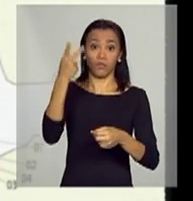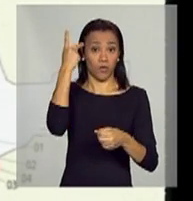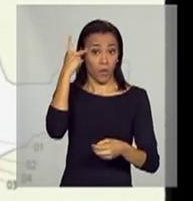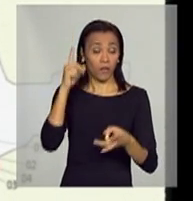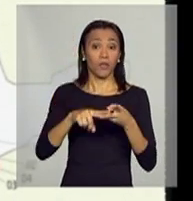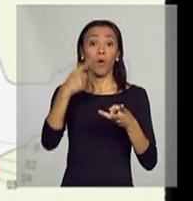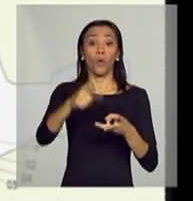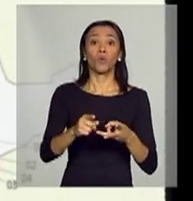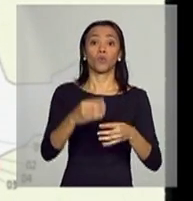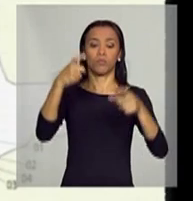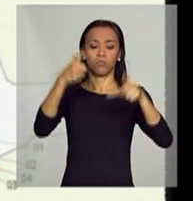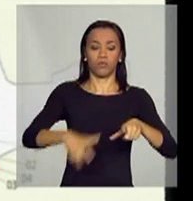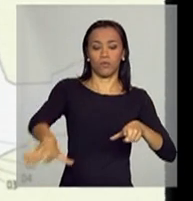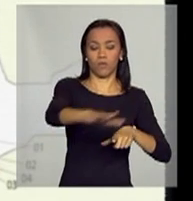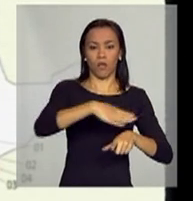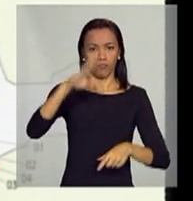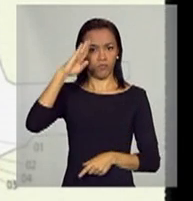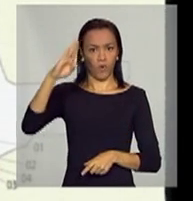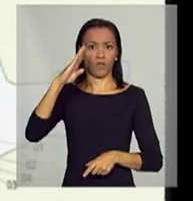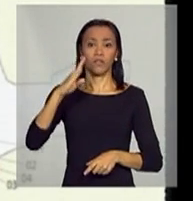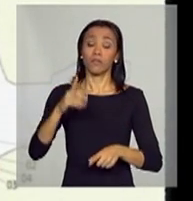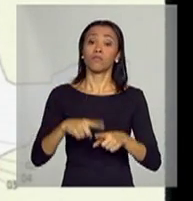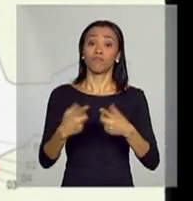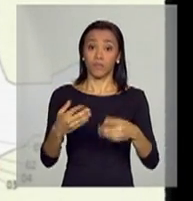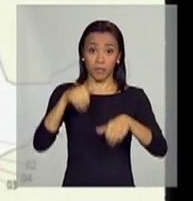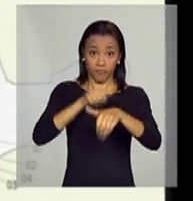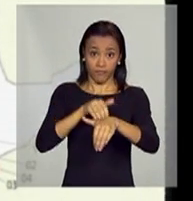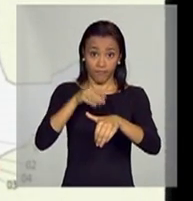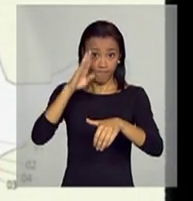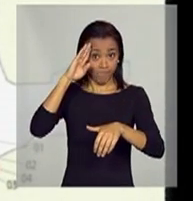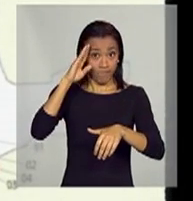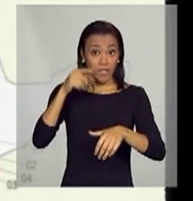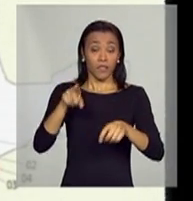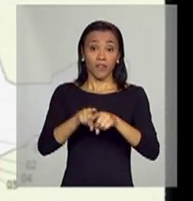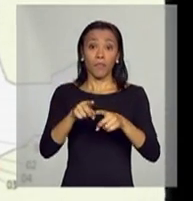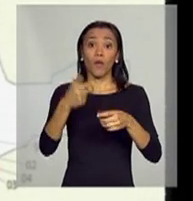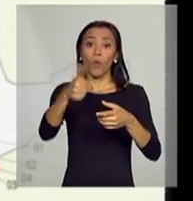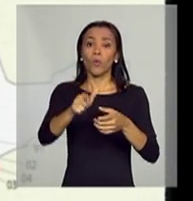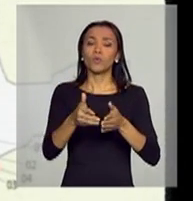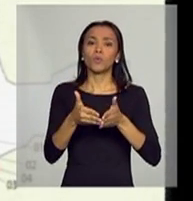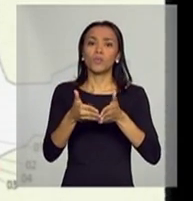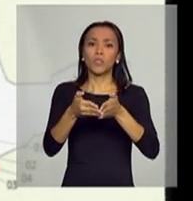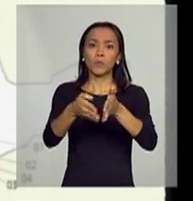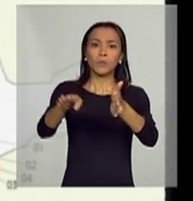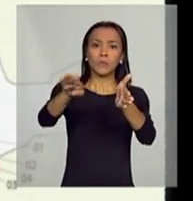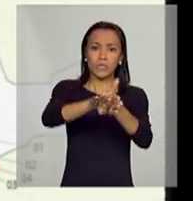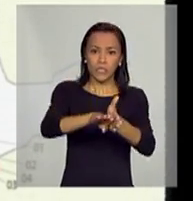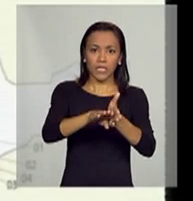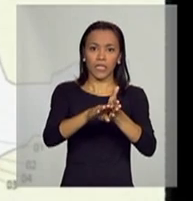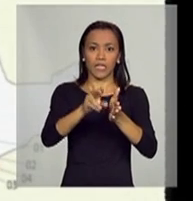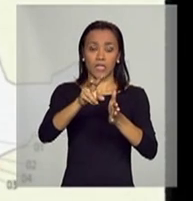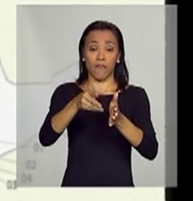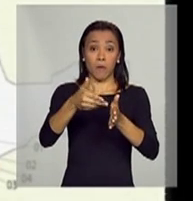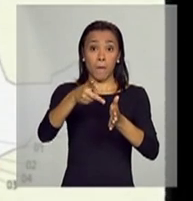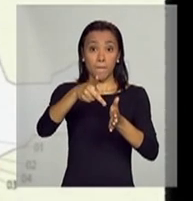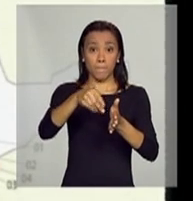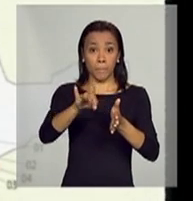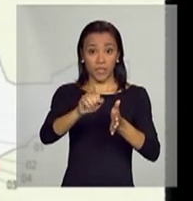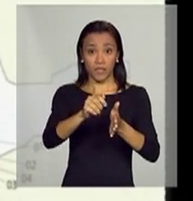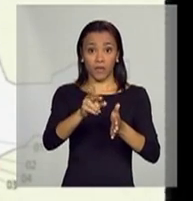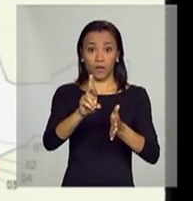do 2º Exército. Na cidade de Santos, está atracado o navio-prisão Raul Soares, onde